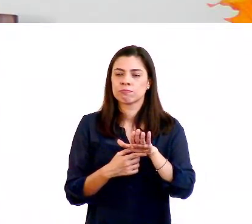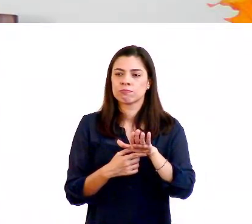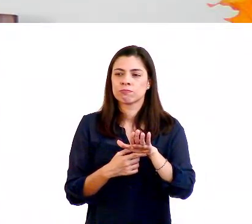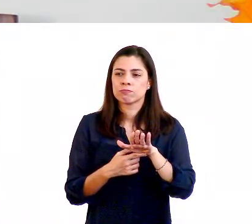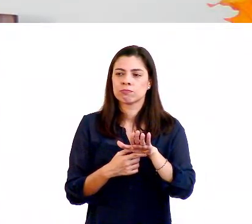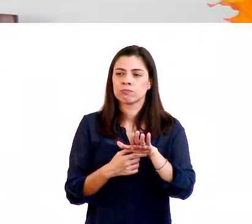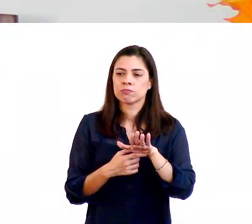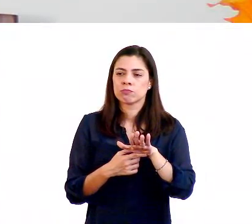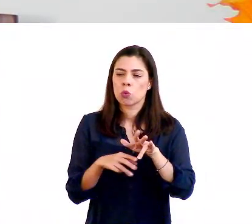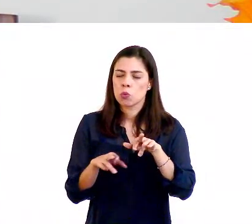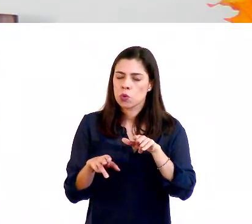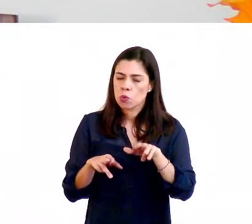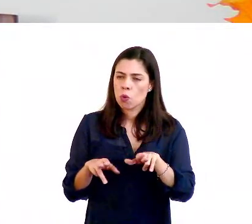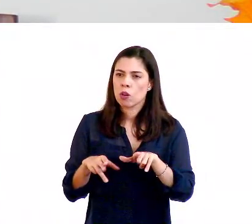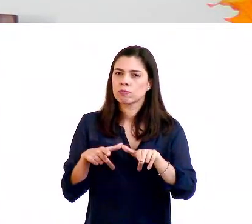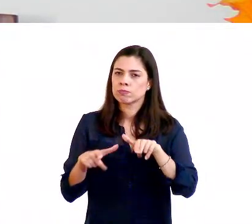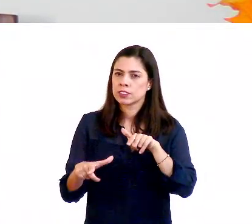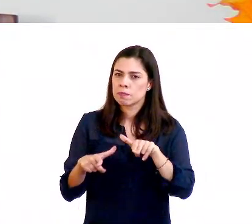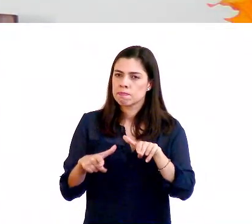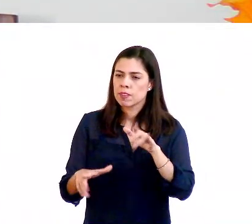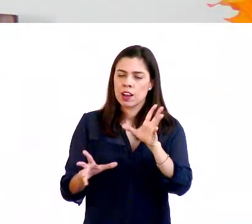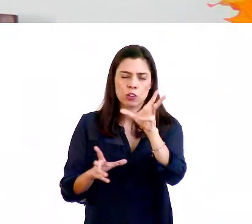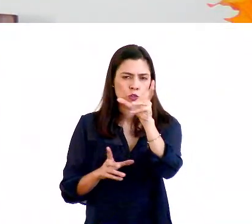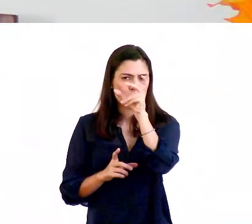diligência. O que é diligência?